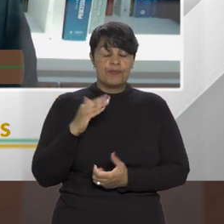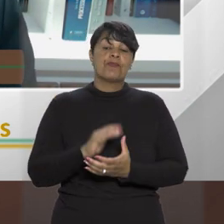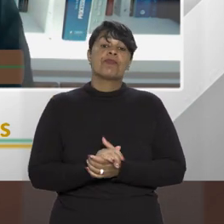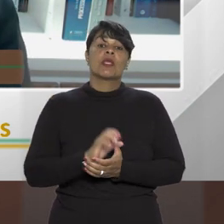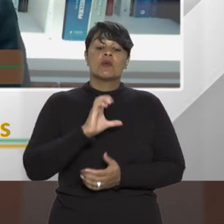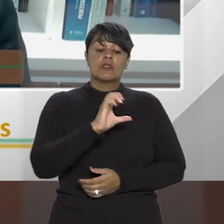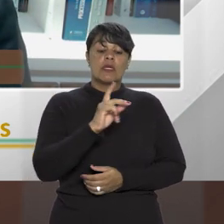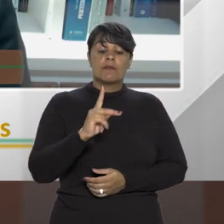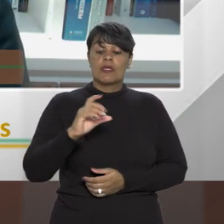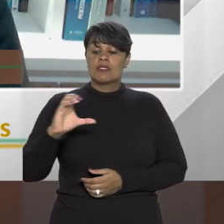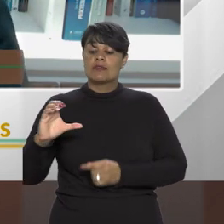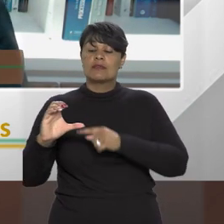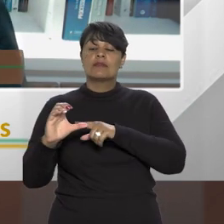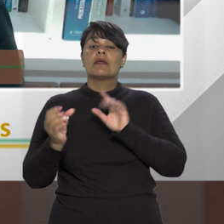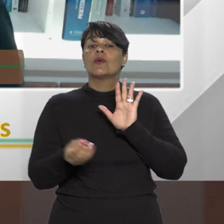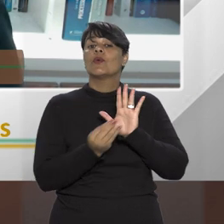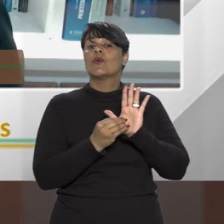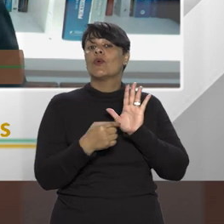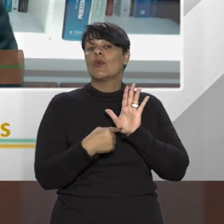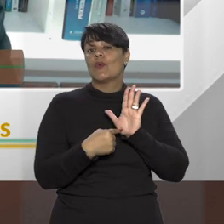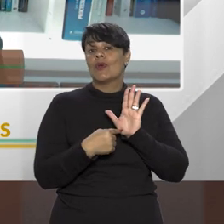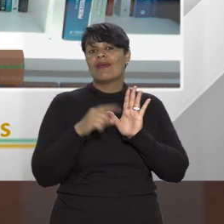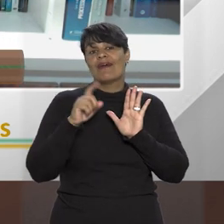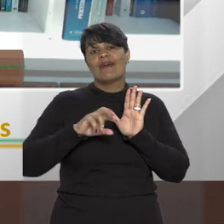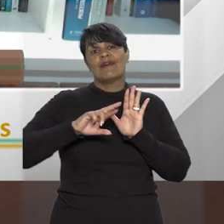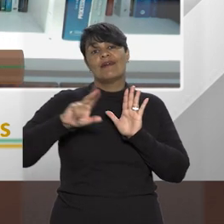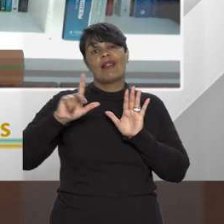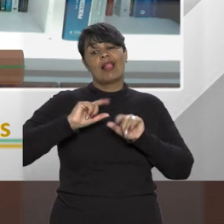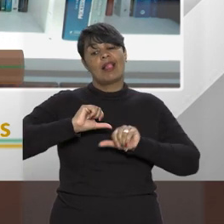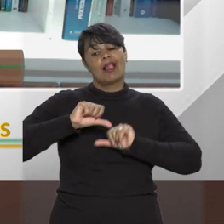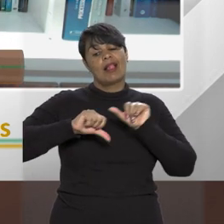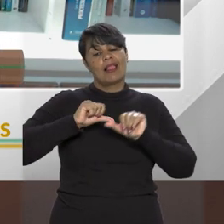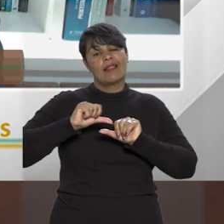73. Antes nós tínhamos um procedimento no qual o autor